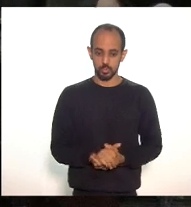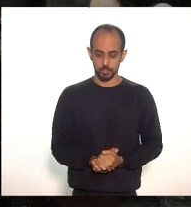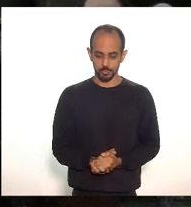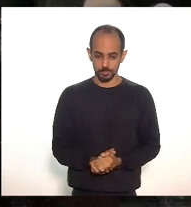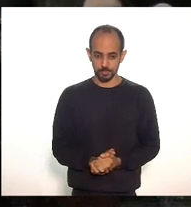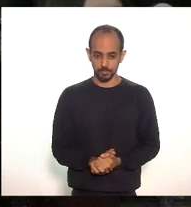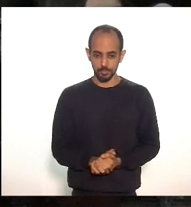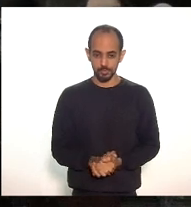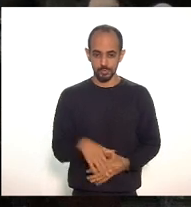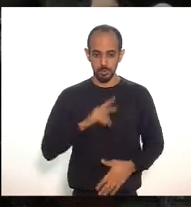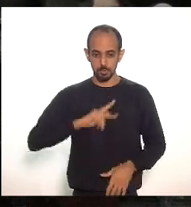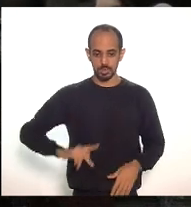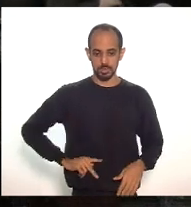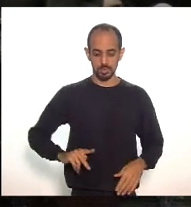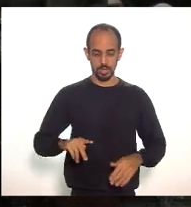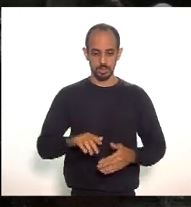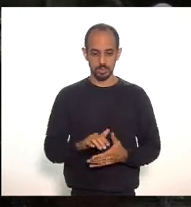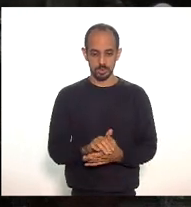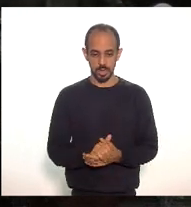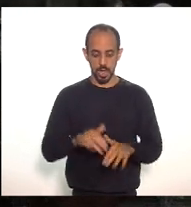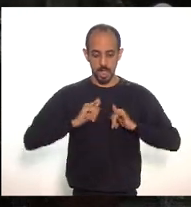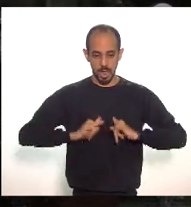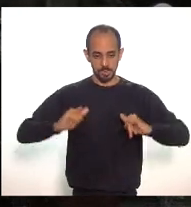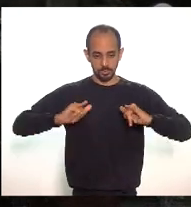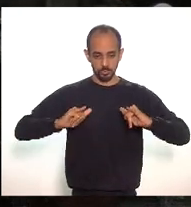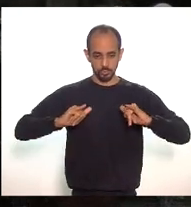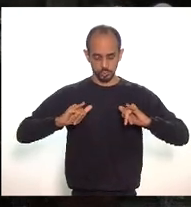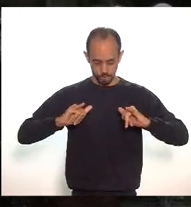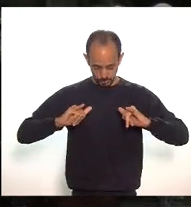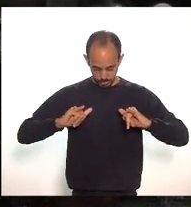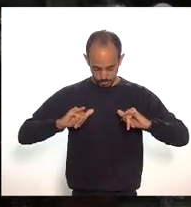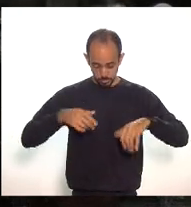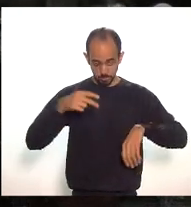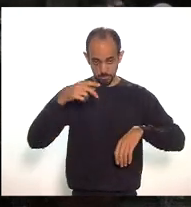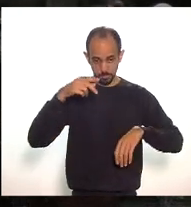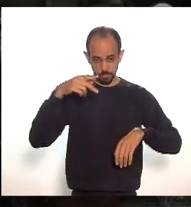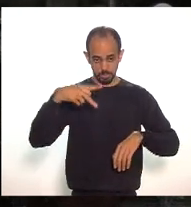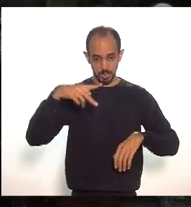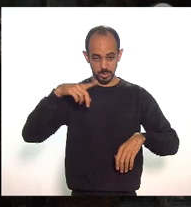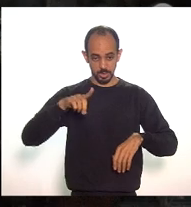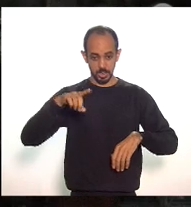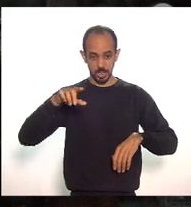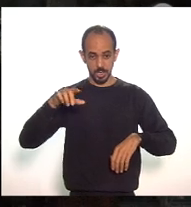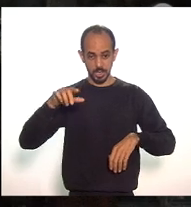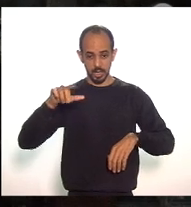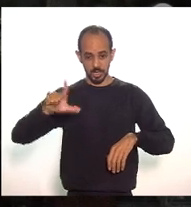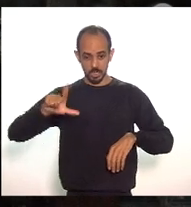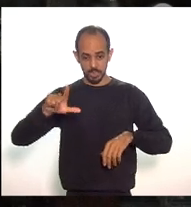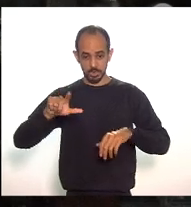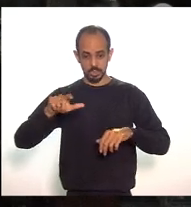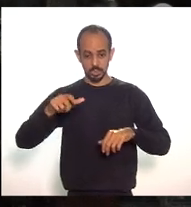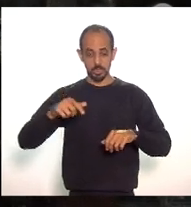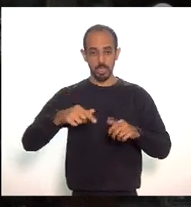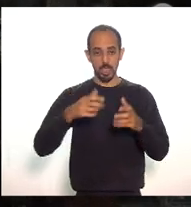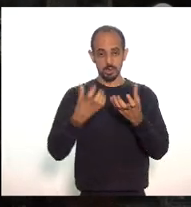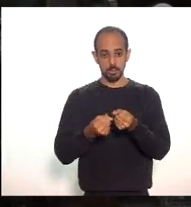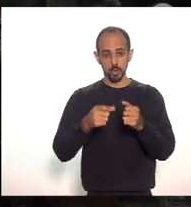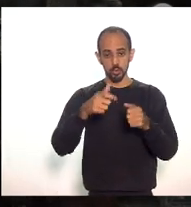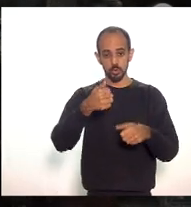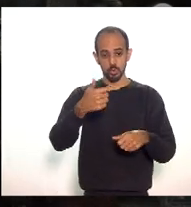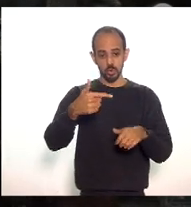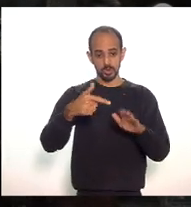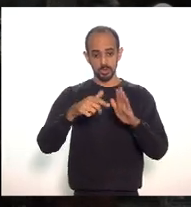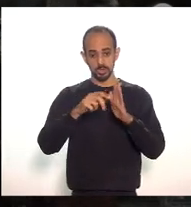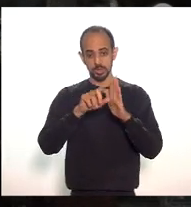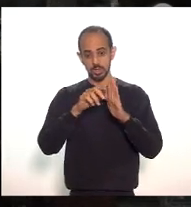e a presidência anuncia que o pdl 5721 recebeu 12 emendas e